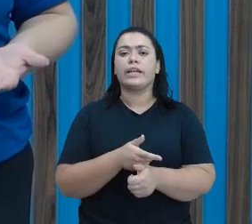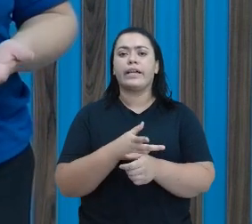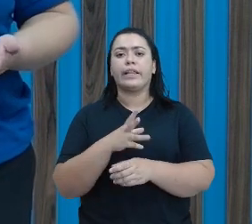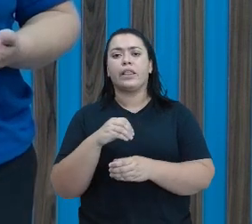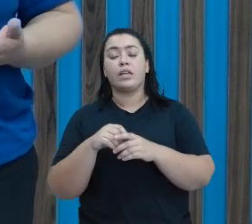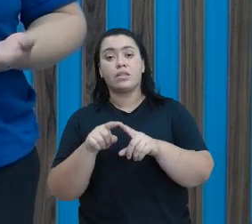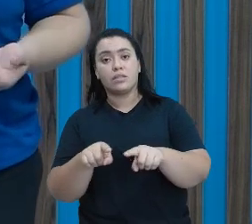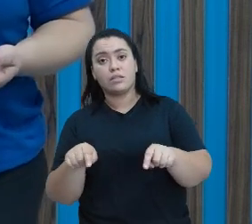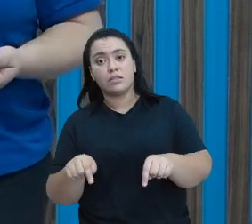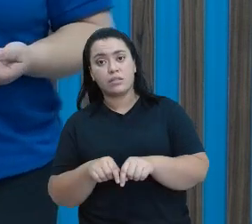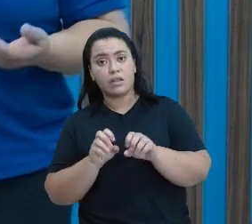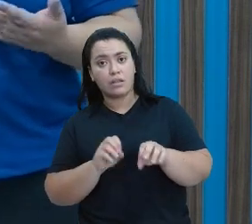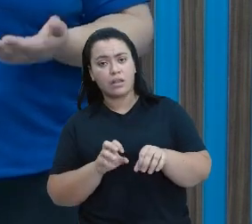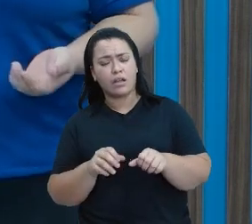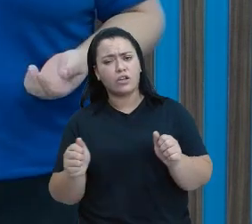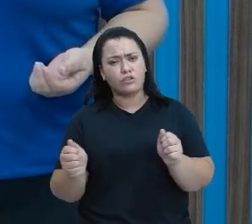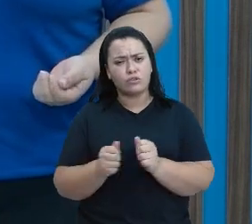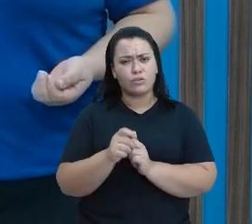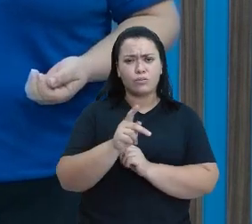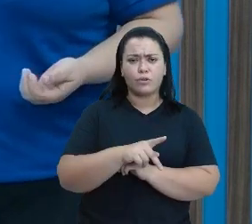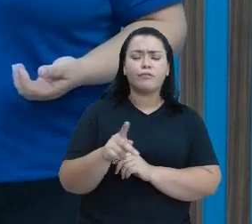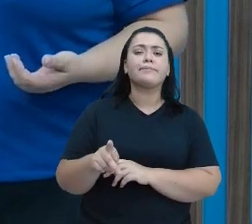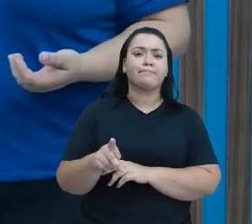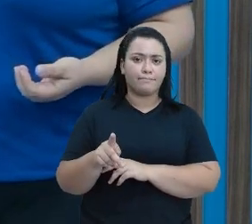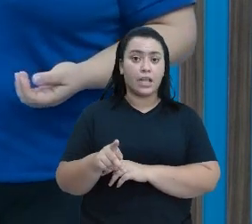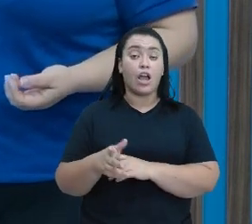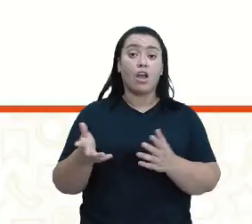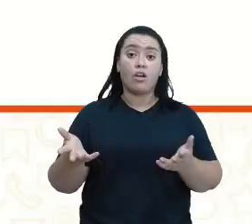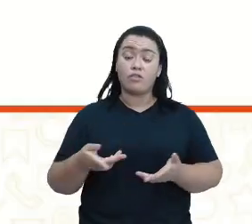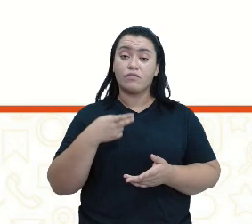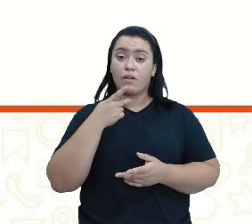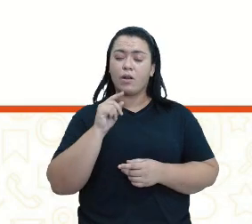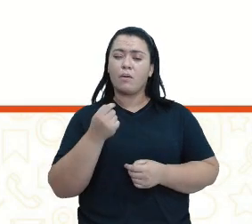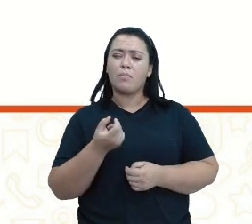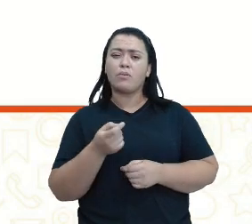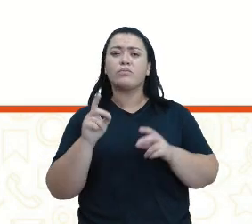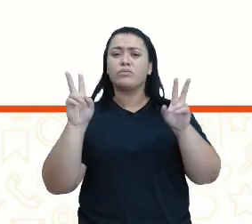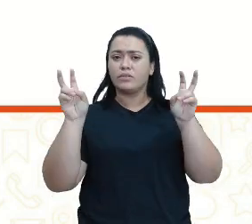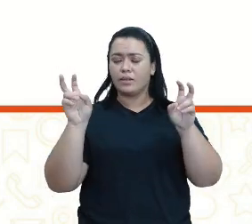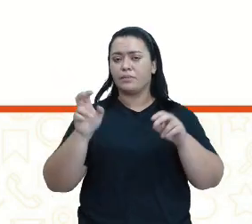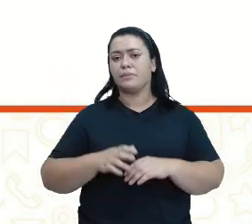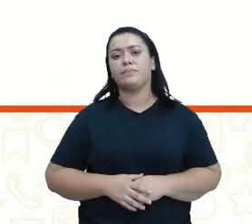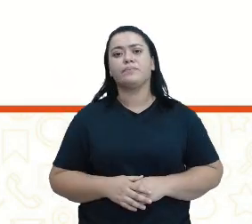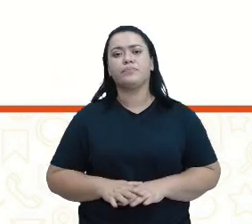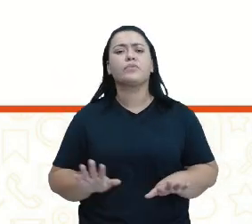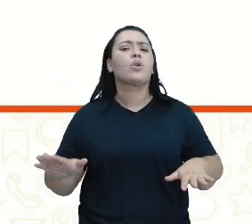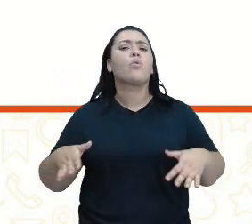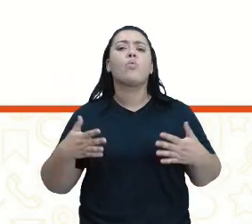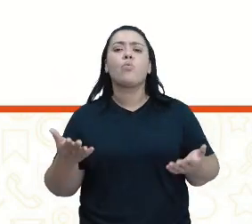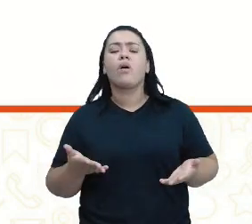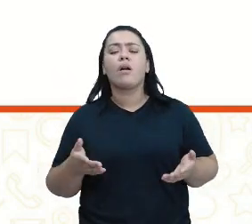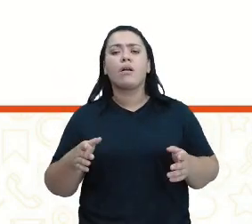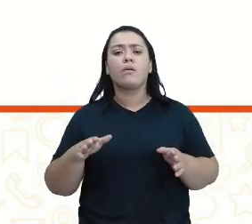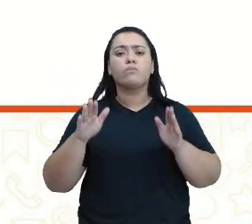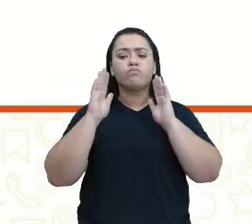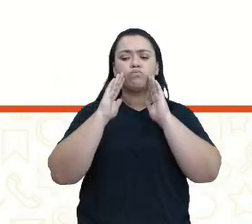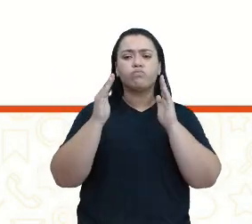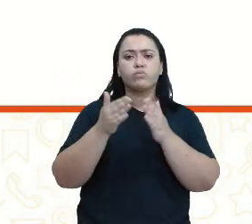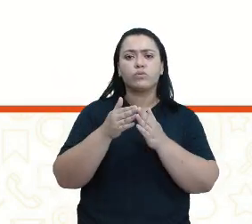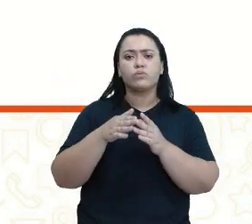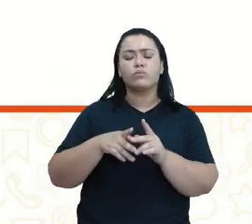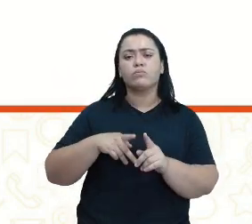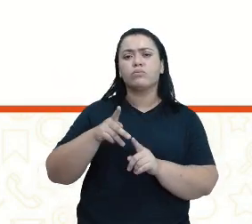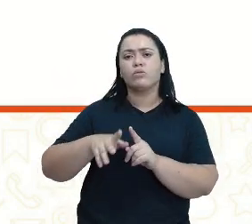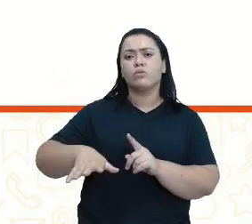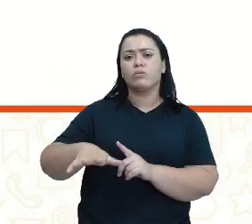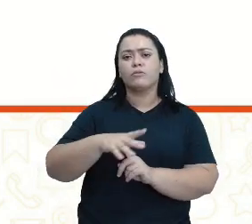com os professores, enfim. Hoje a gente vai falar um pouquinho sobre isso. Qual seria o público-alvo do AEE?